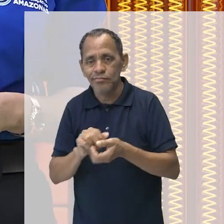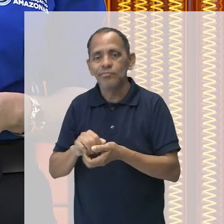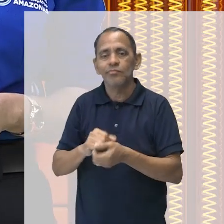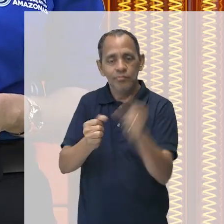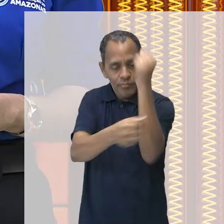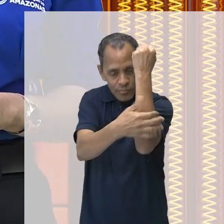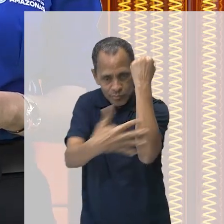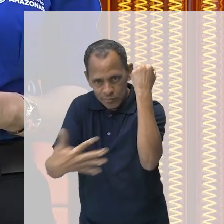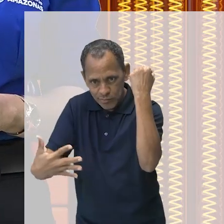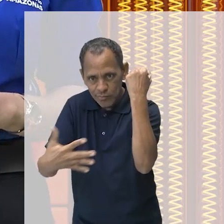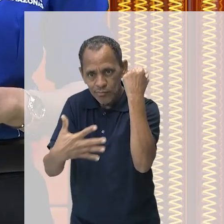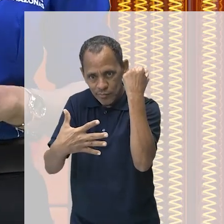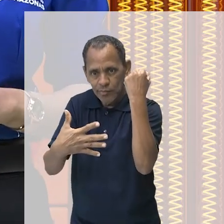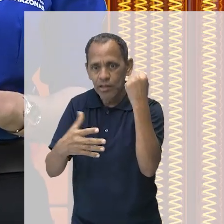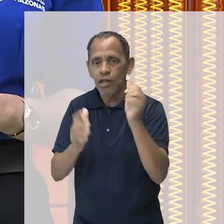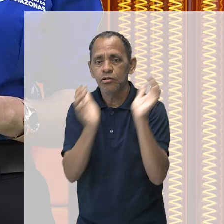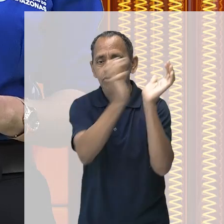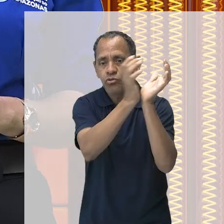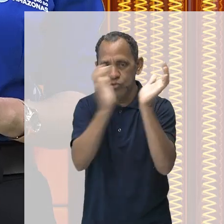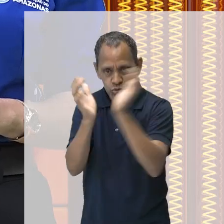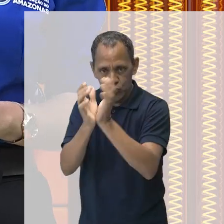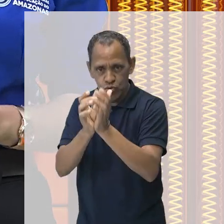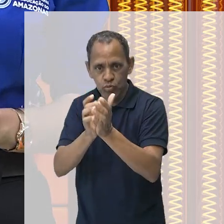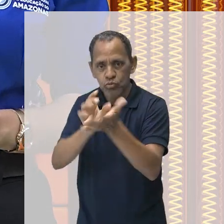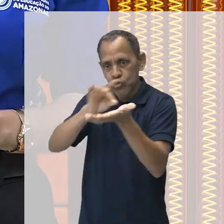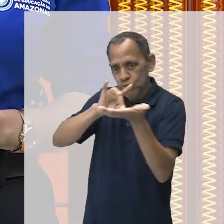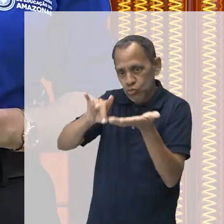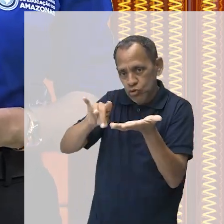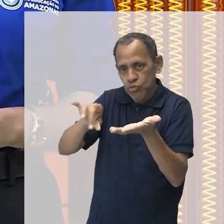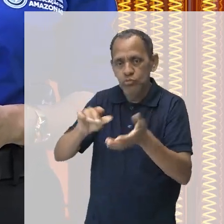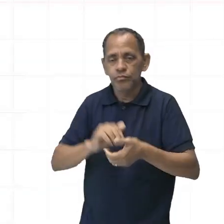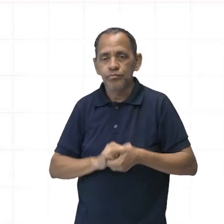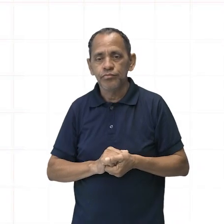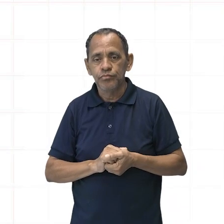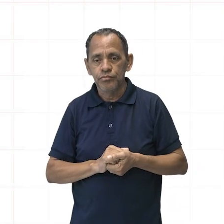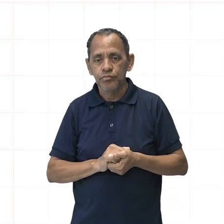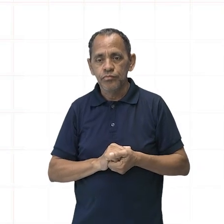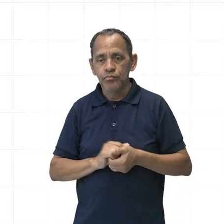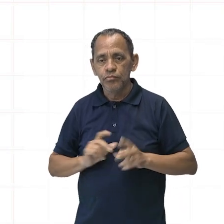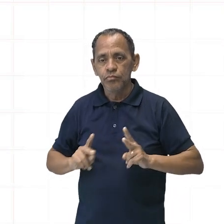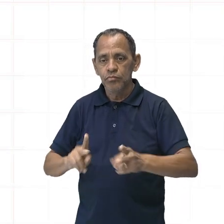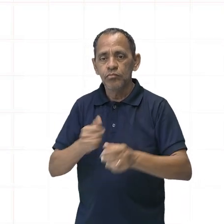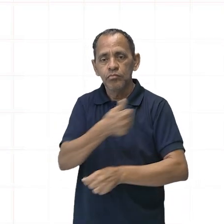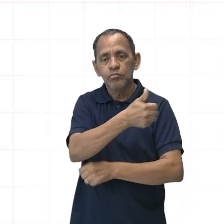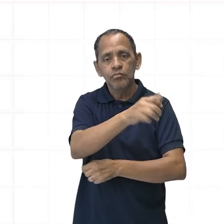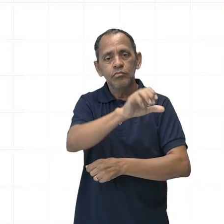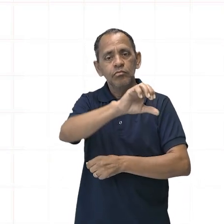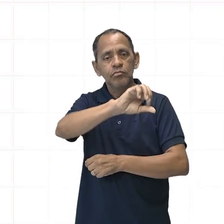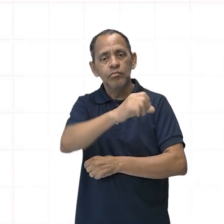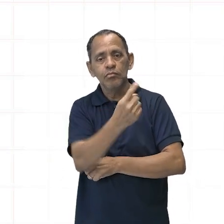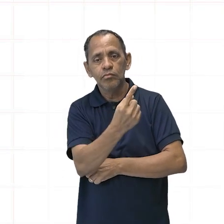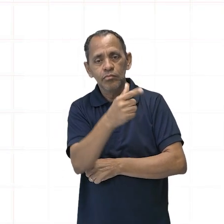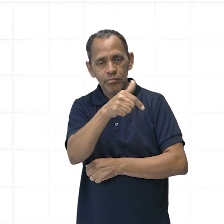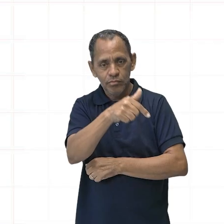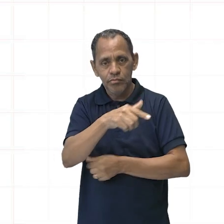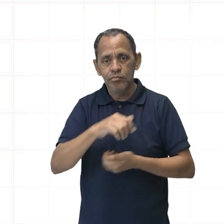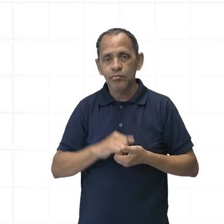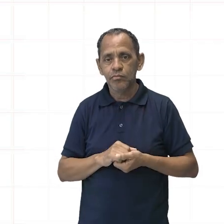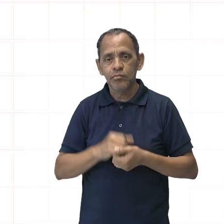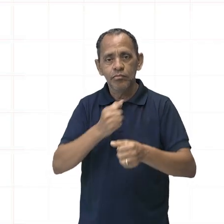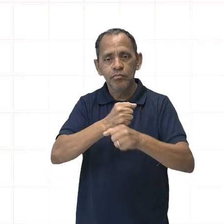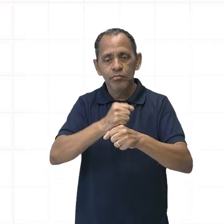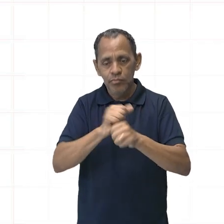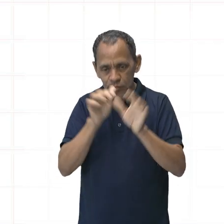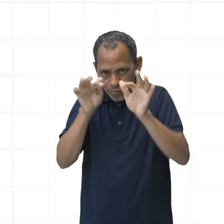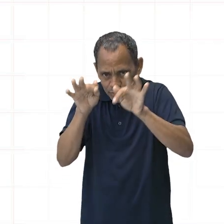grupos inimigos, ok? Continuando, vamos lá. 1917 vai ser o ano